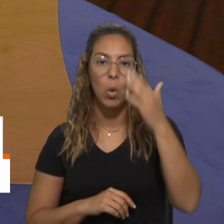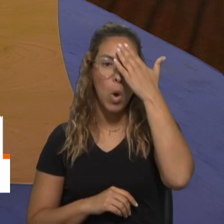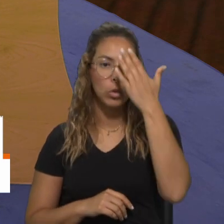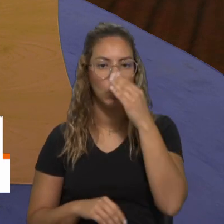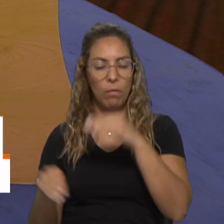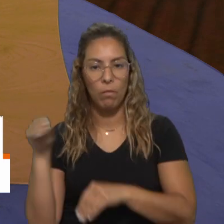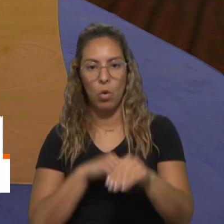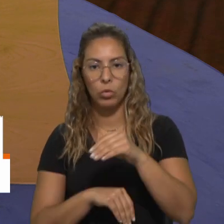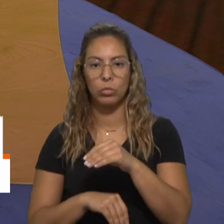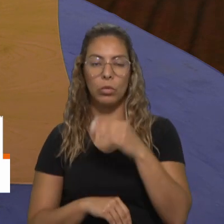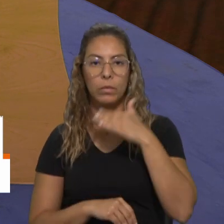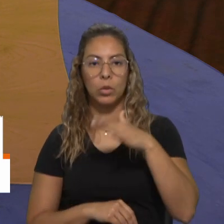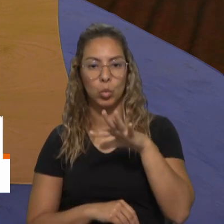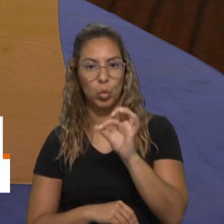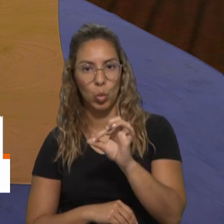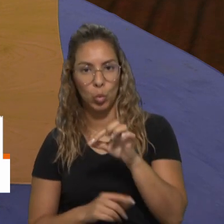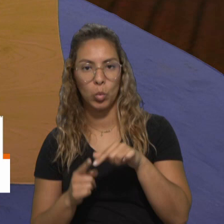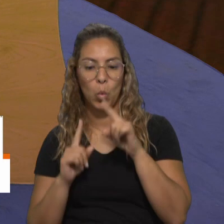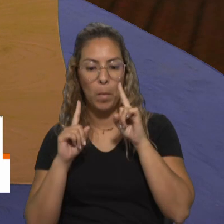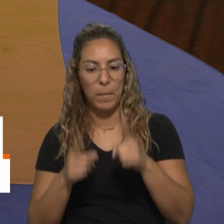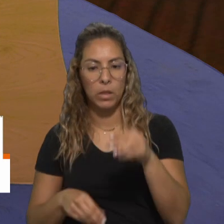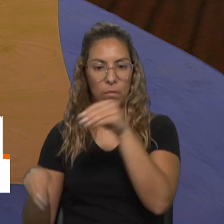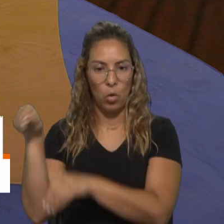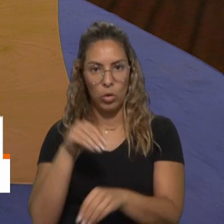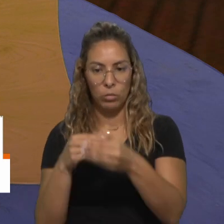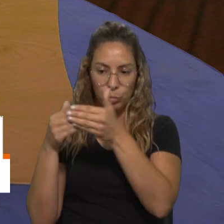ou a partir do momento em que se começa a votar, digo antes assim,